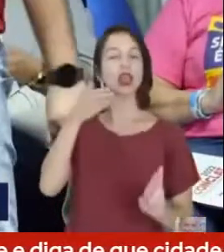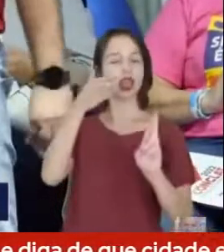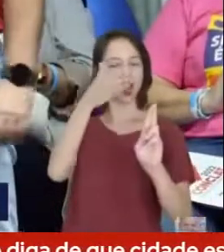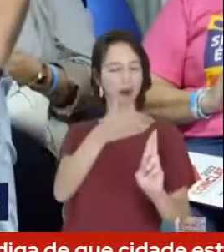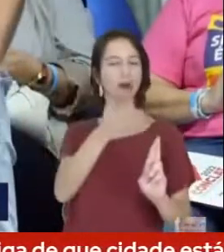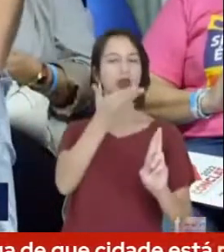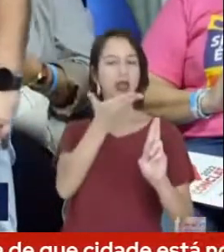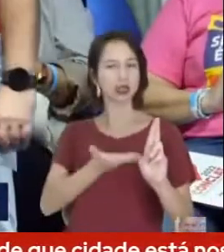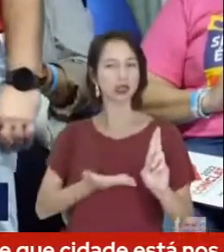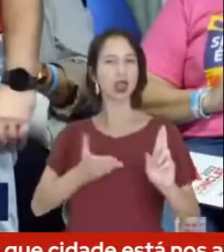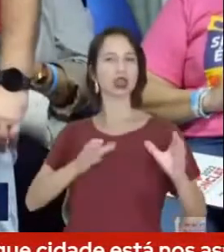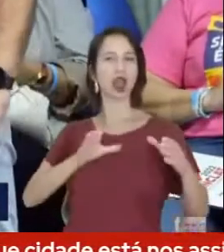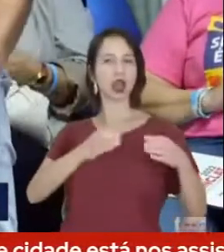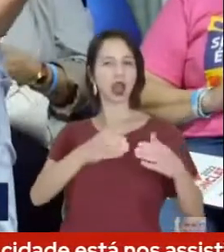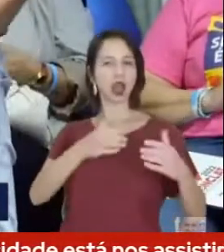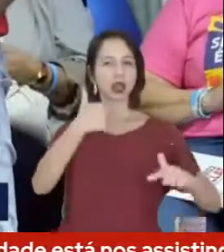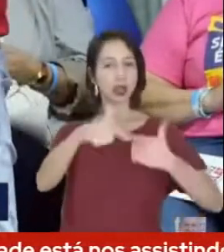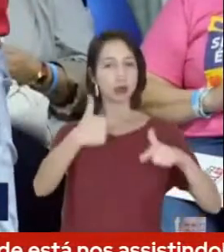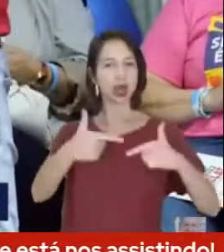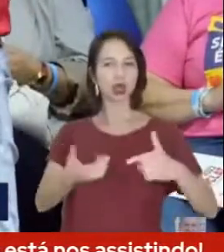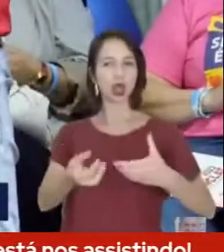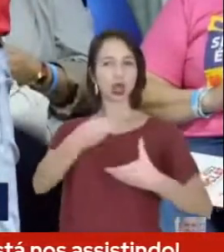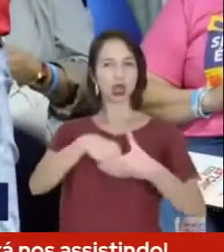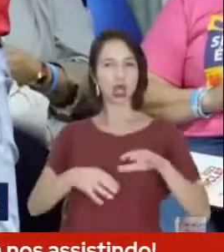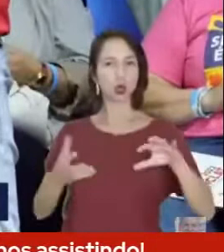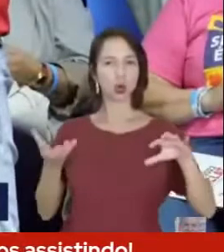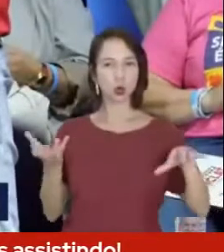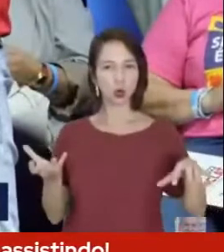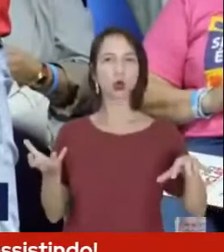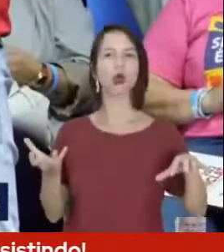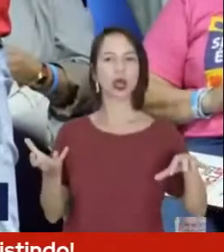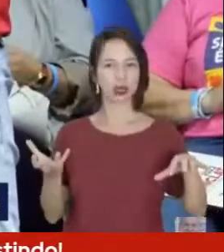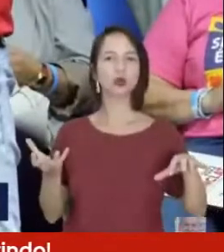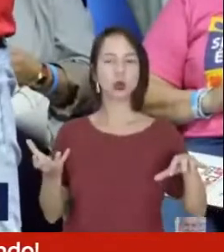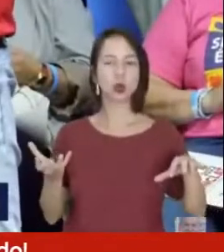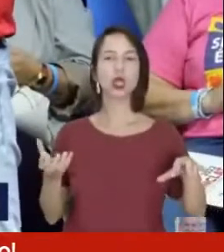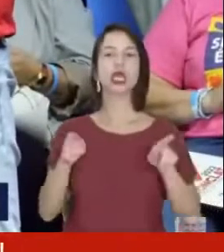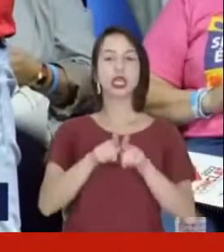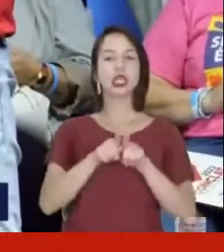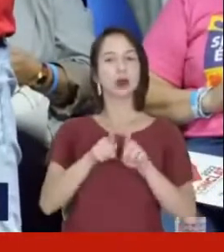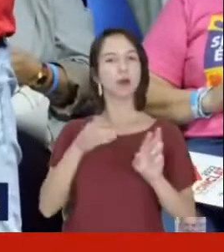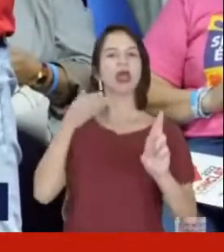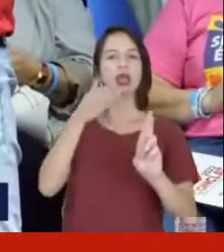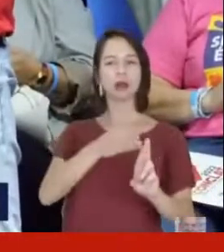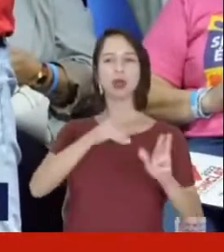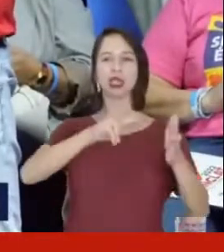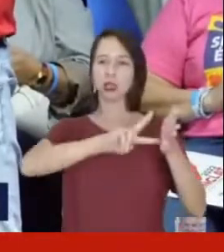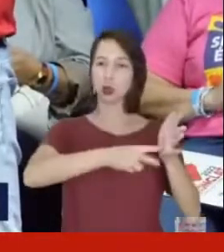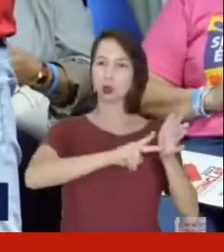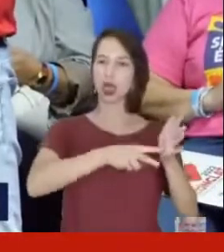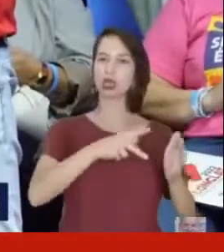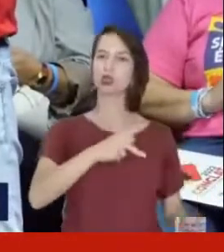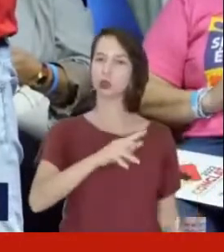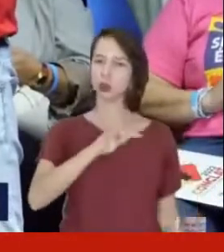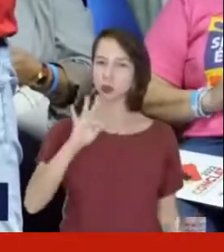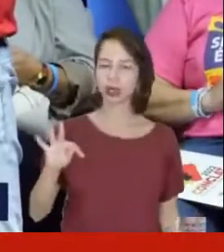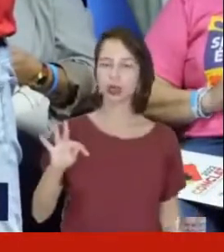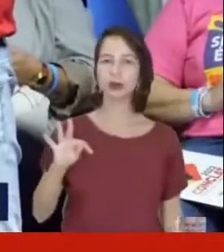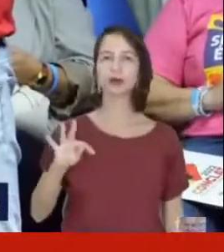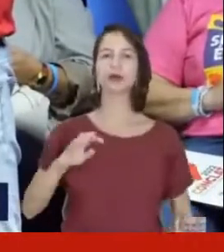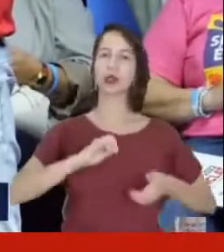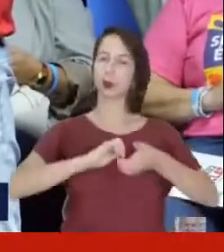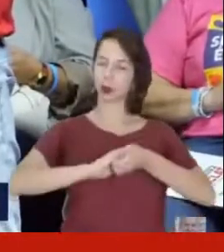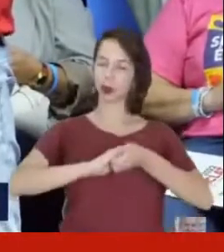presidente do Partido dos Trabalhadores e das Trabalhadoras. E também cumprimentar a nossa professora, deputada estadual, Pera